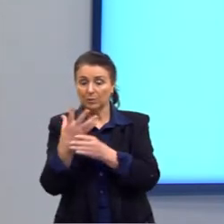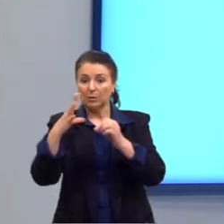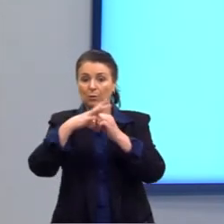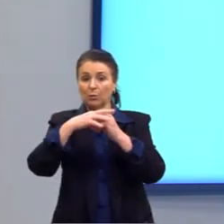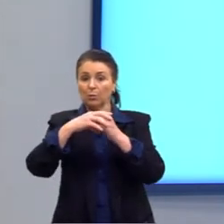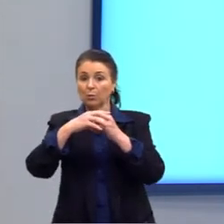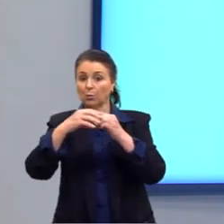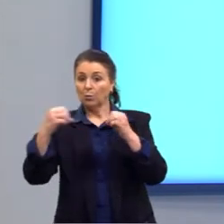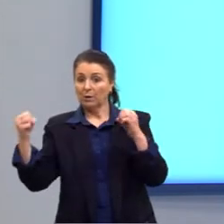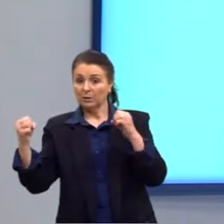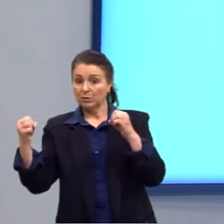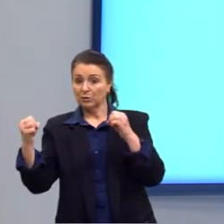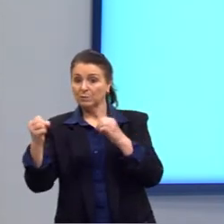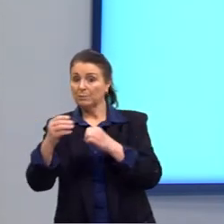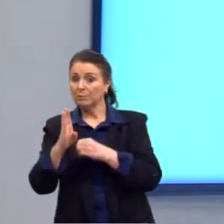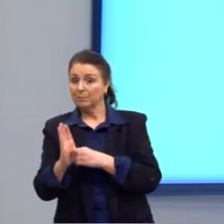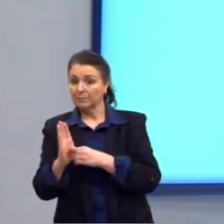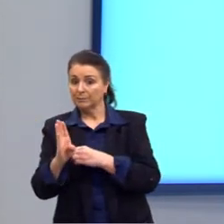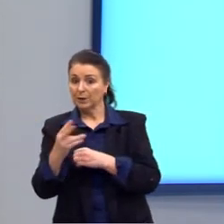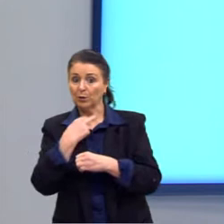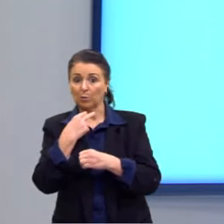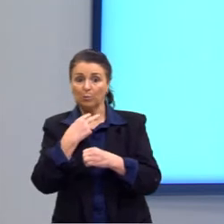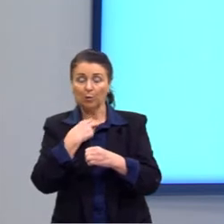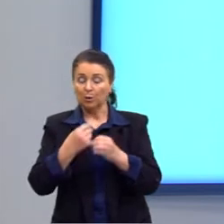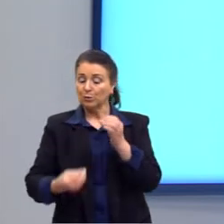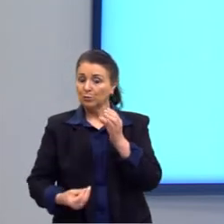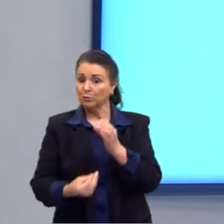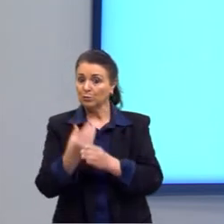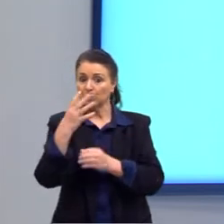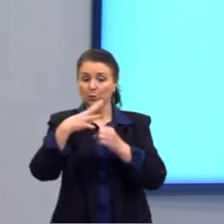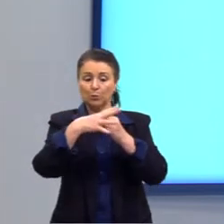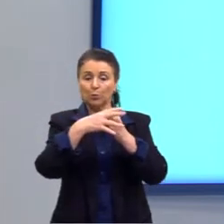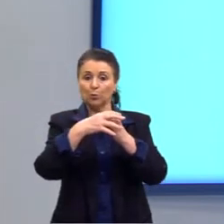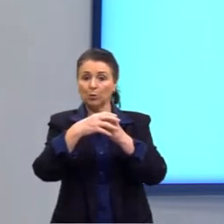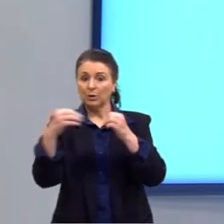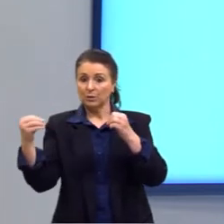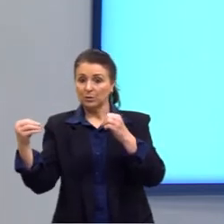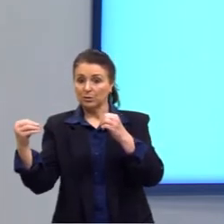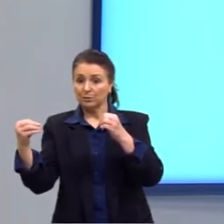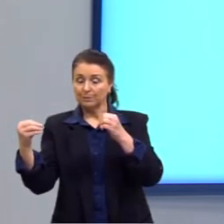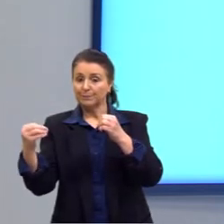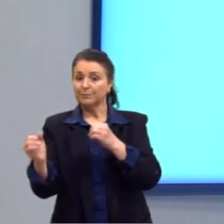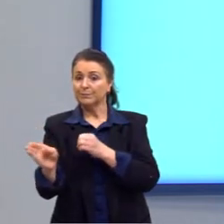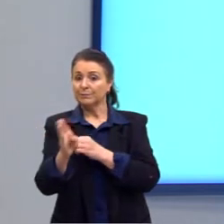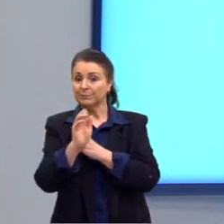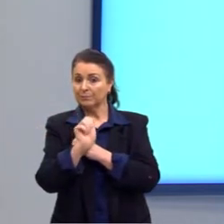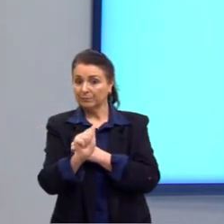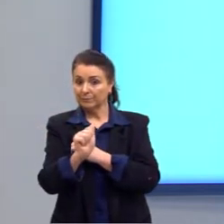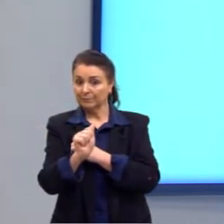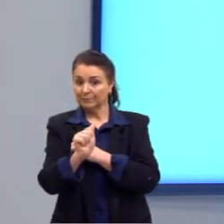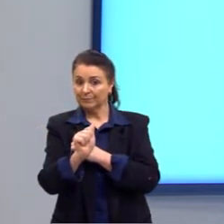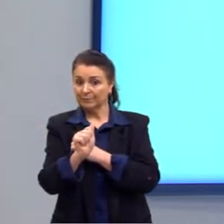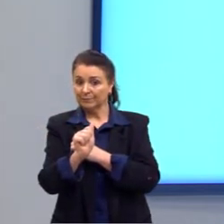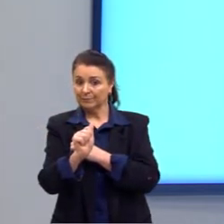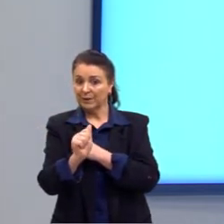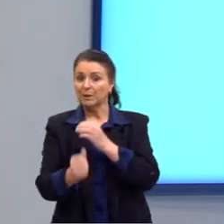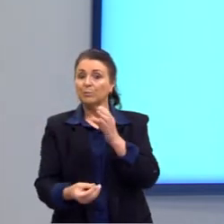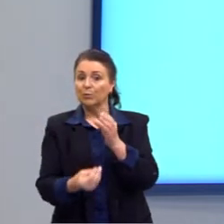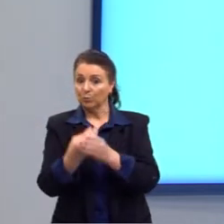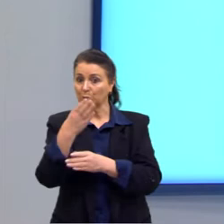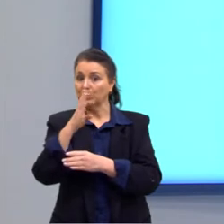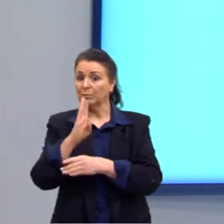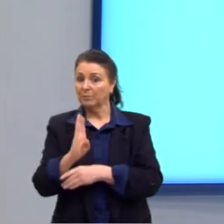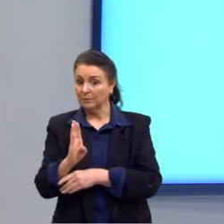ele não pode produzir o anti a certo então o sangue a necessariamente ele vai produzir o anti